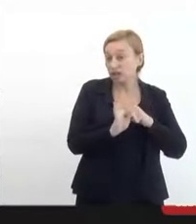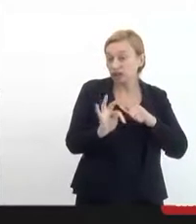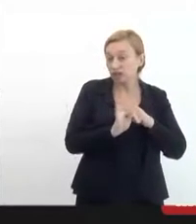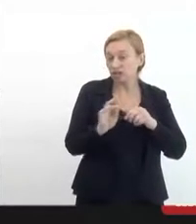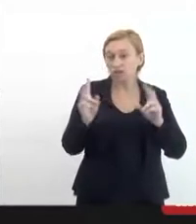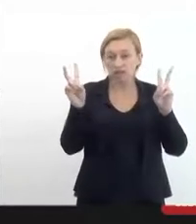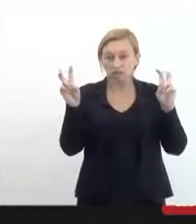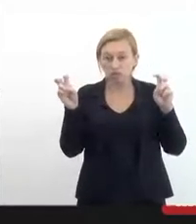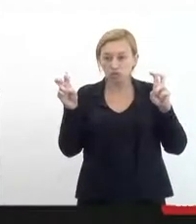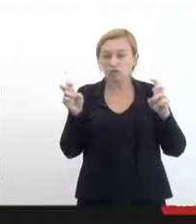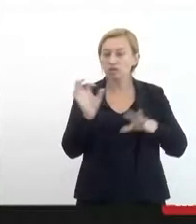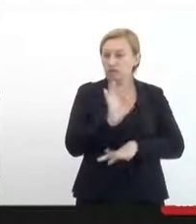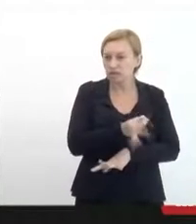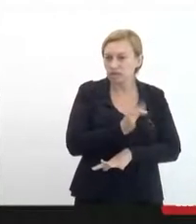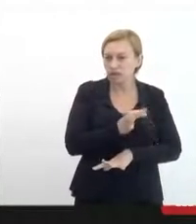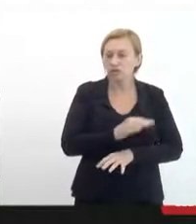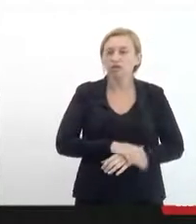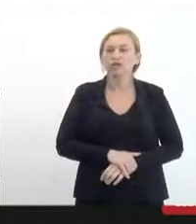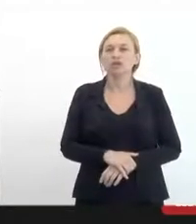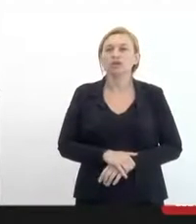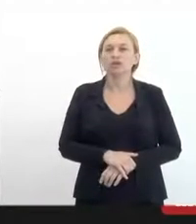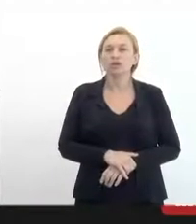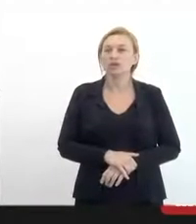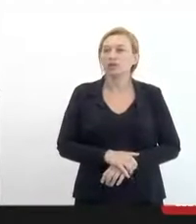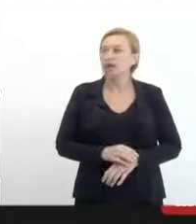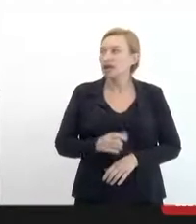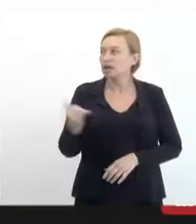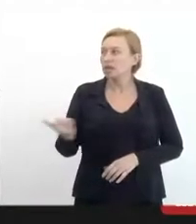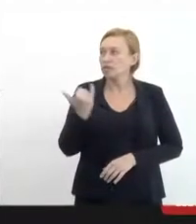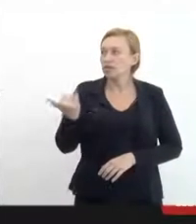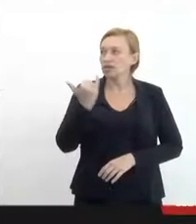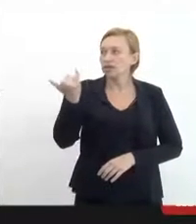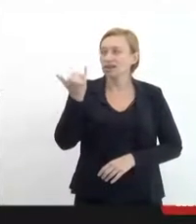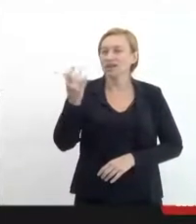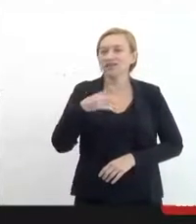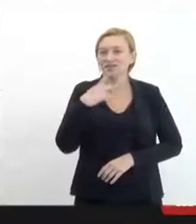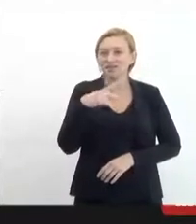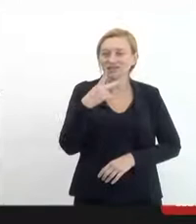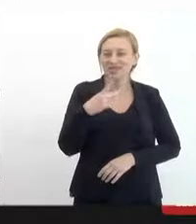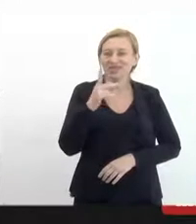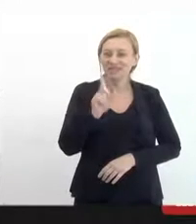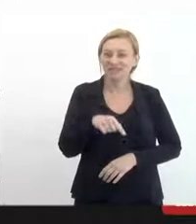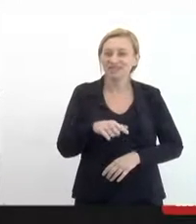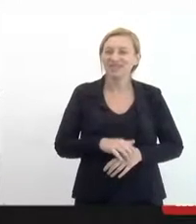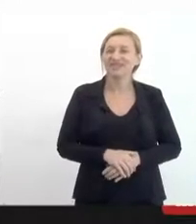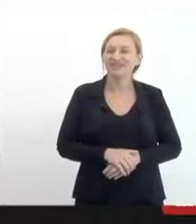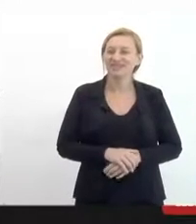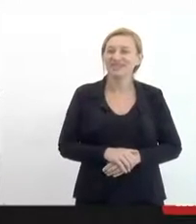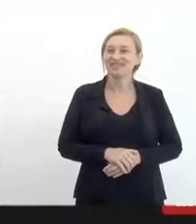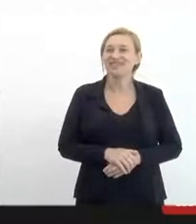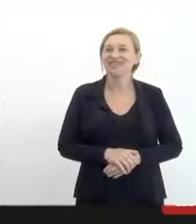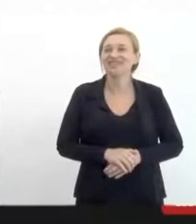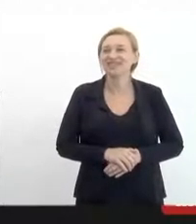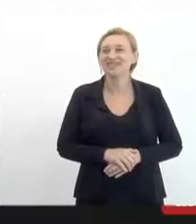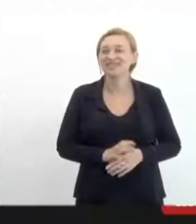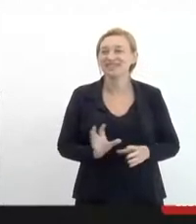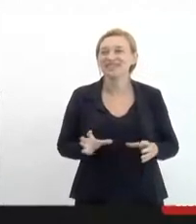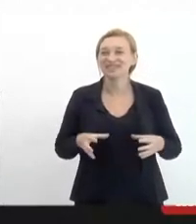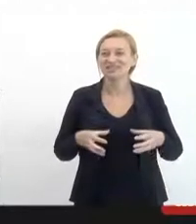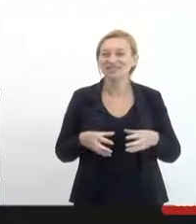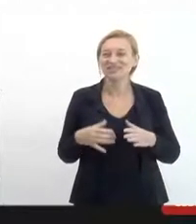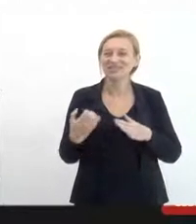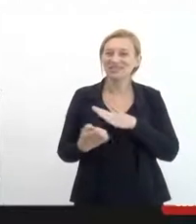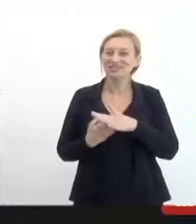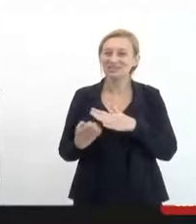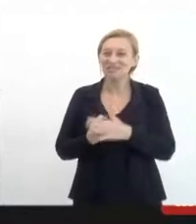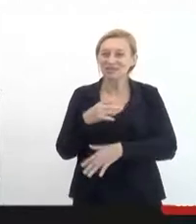questão, evidente que, e aí que é importante mencionar, né, a companhia ela aplica o estorno